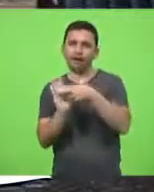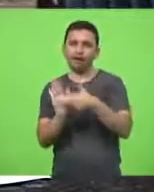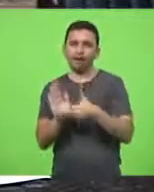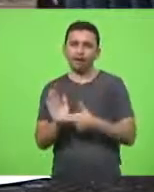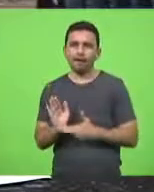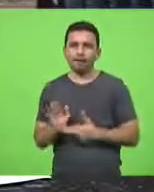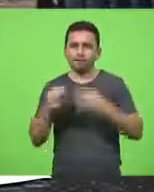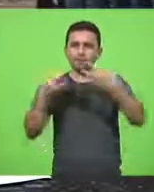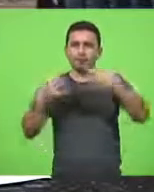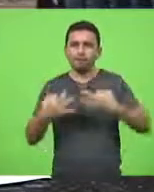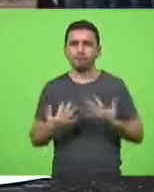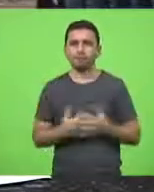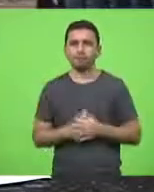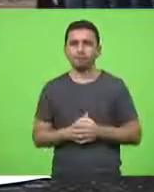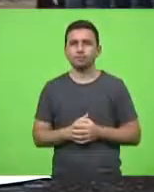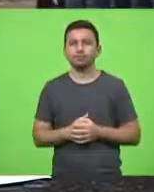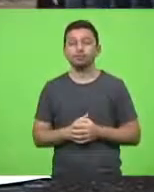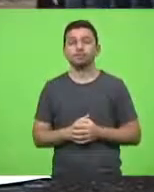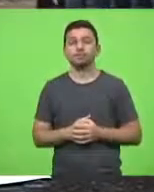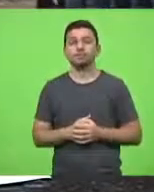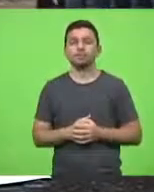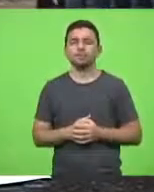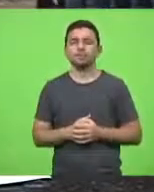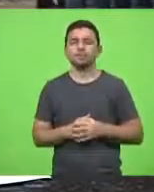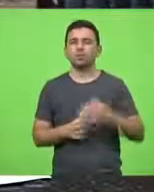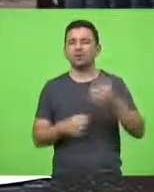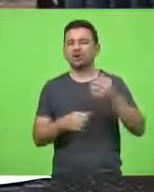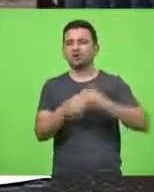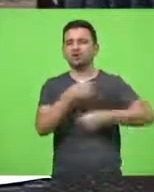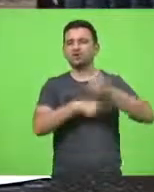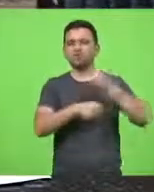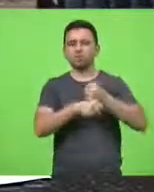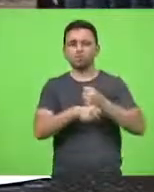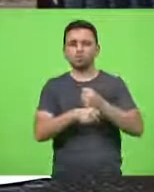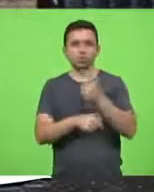ali. Tanto é assim que desde o ano de